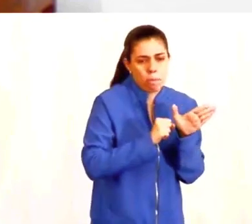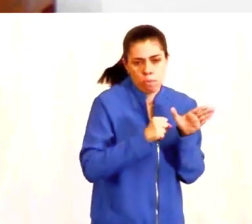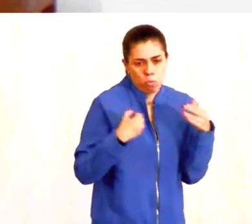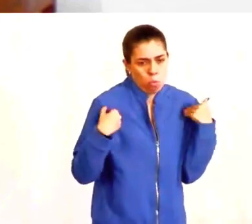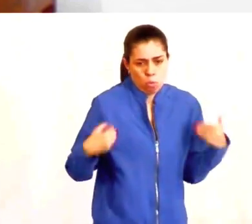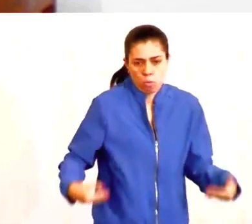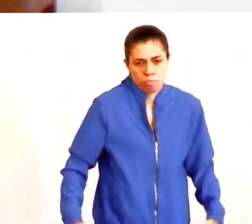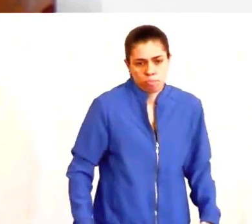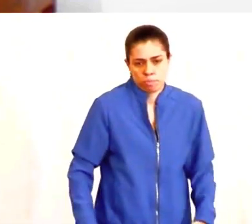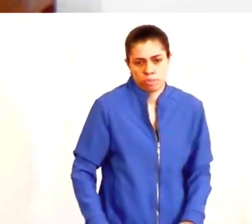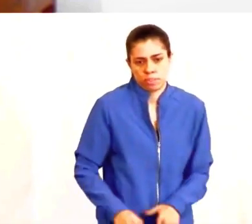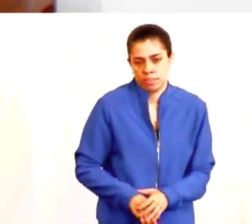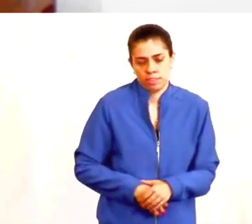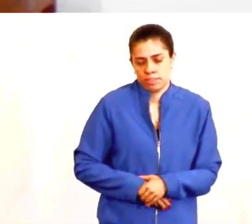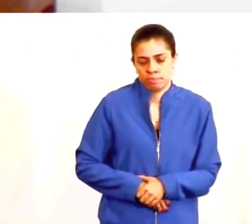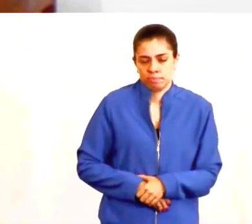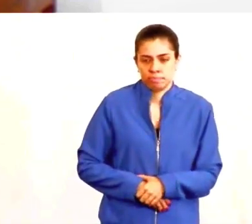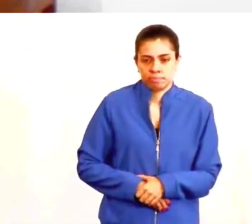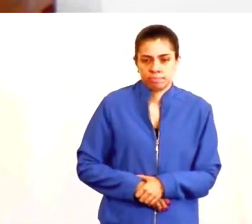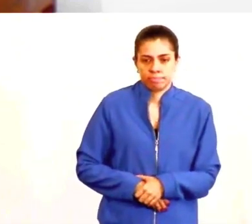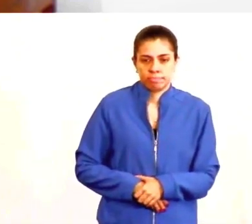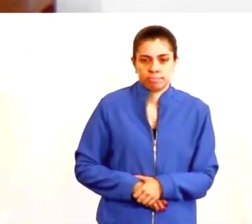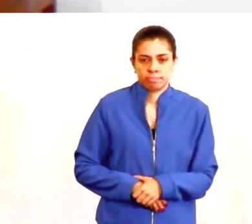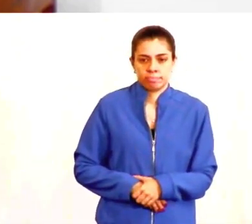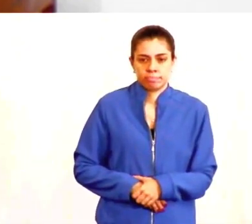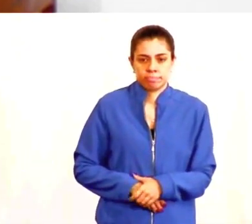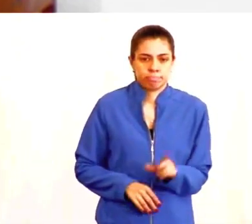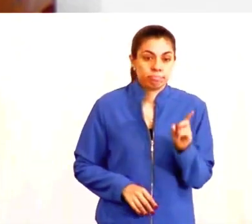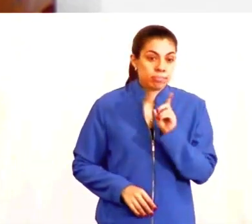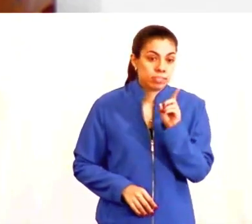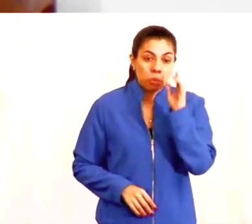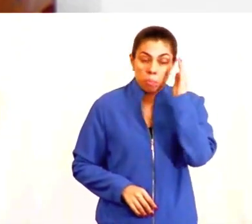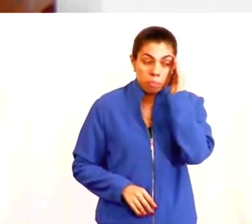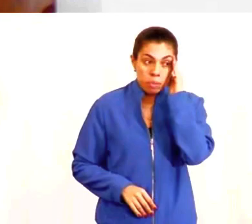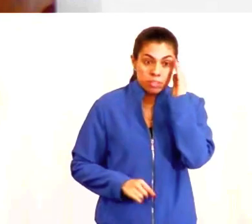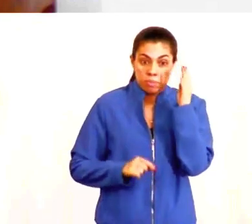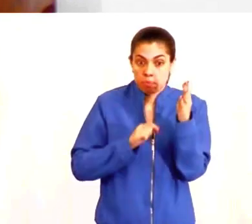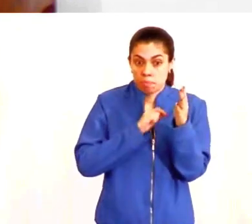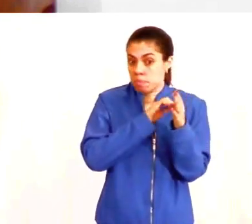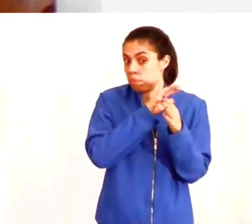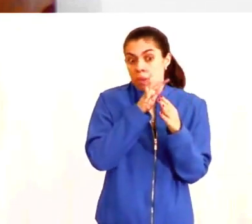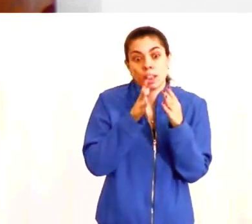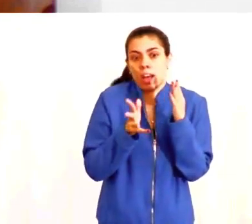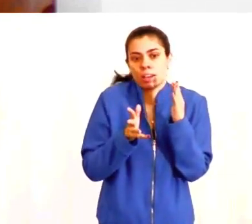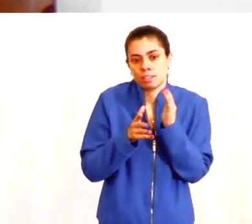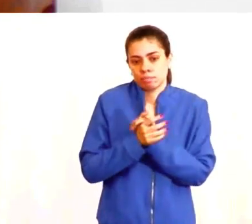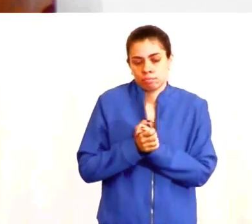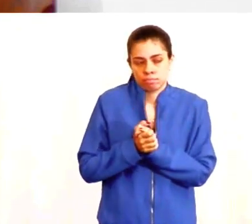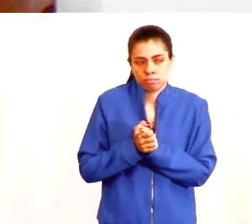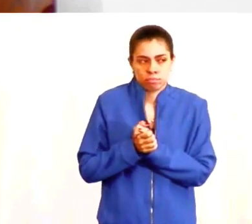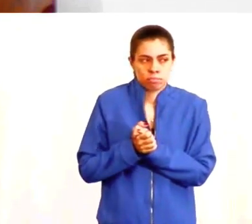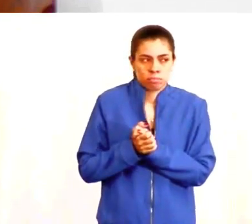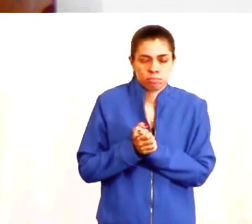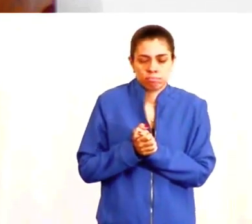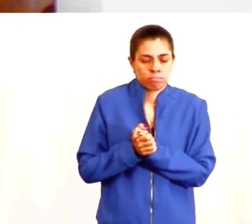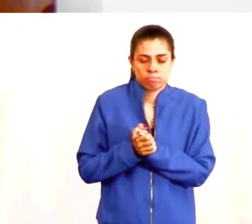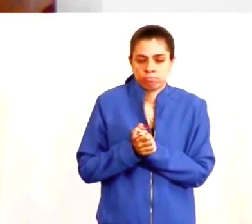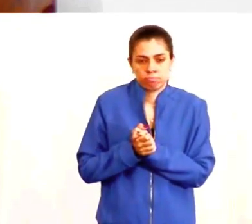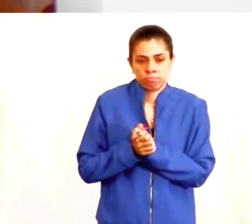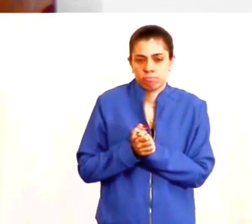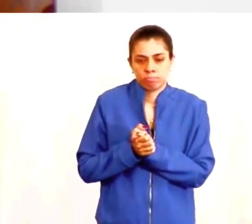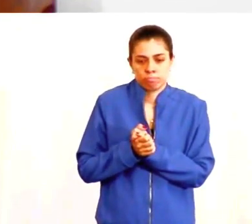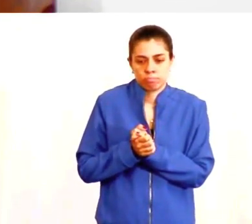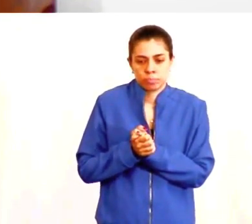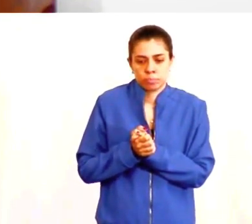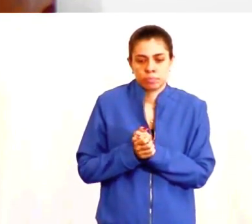foi feito de uma maneira que foi tão bem feita que eles não conseguem entender, mas que o